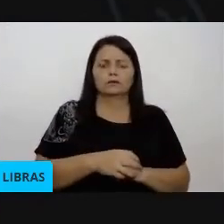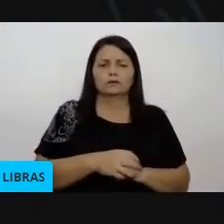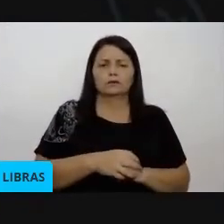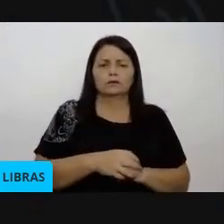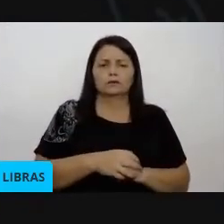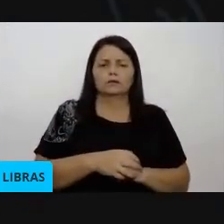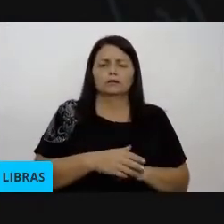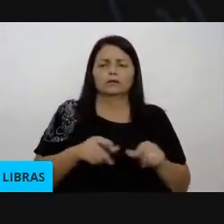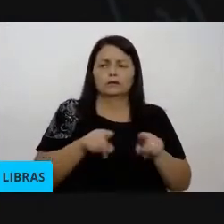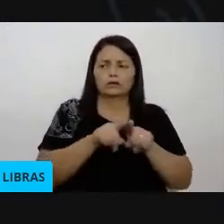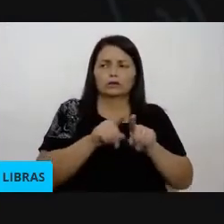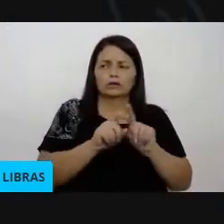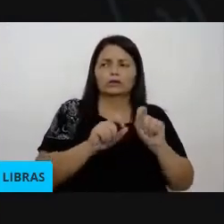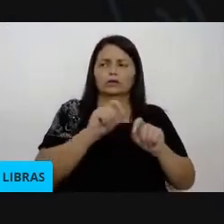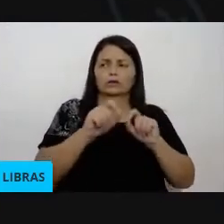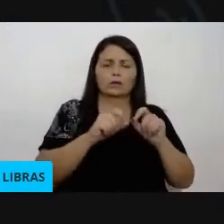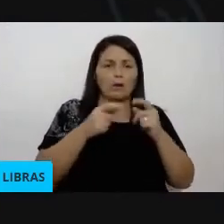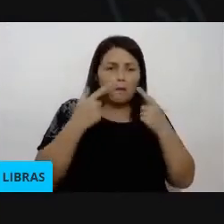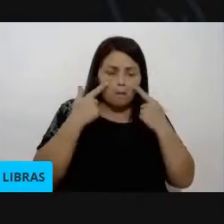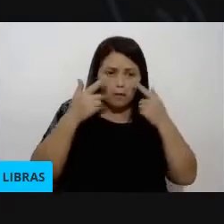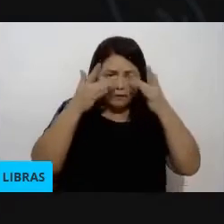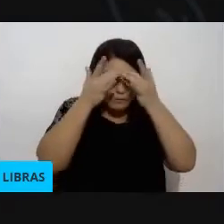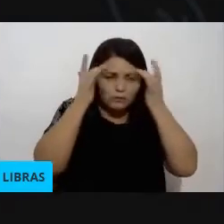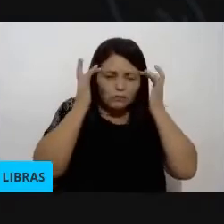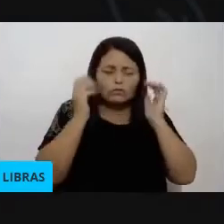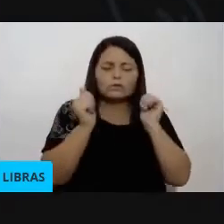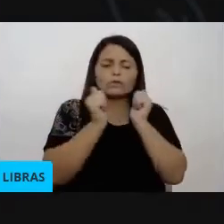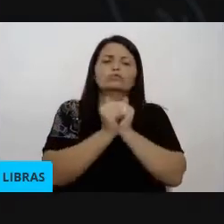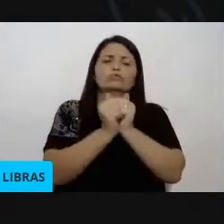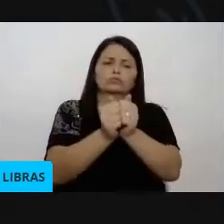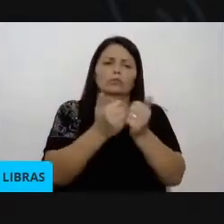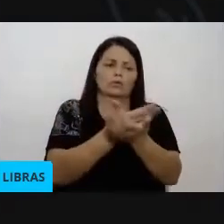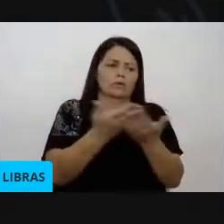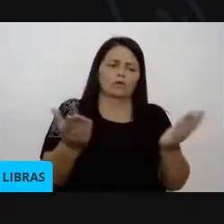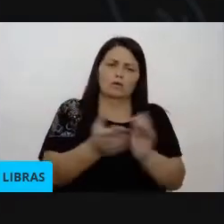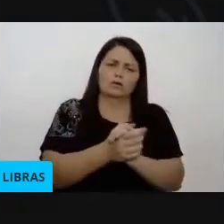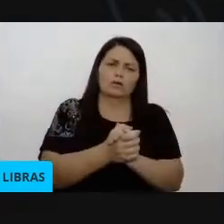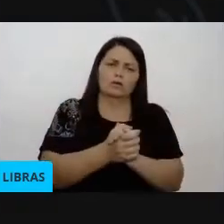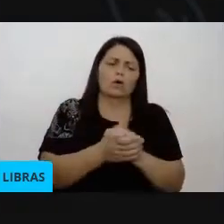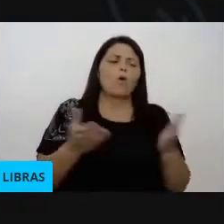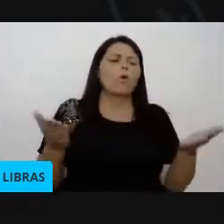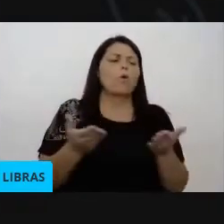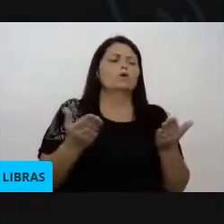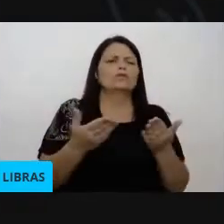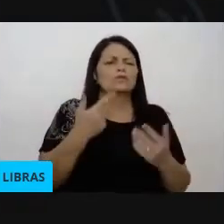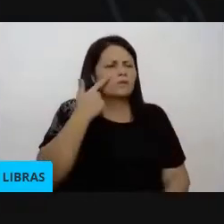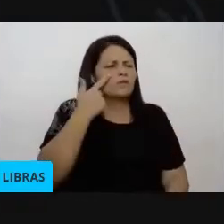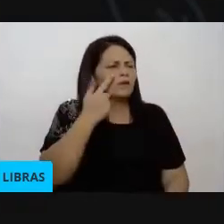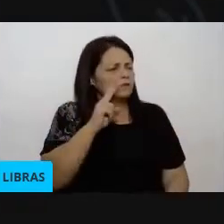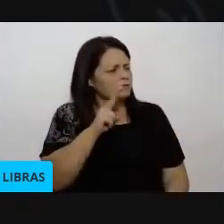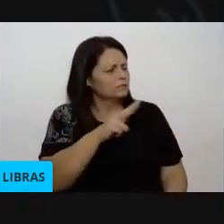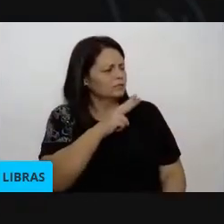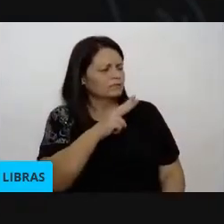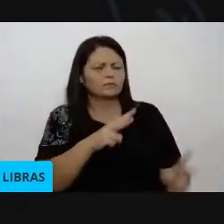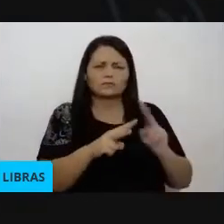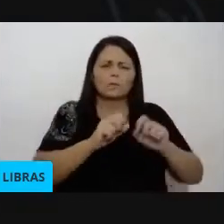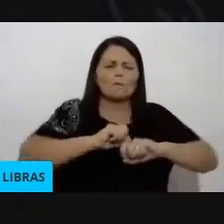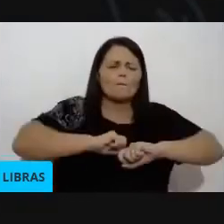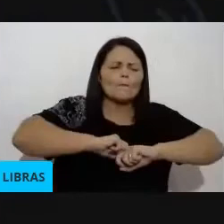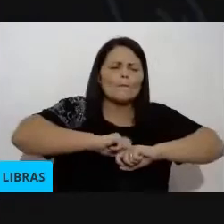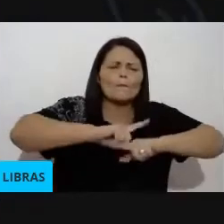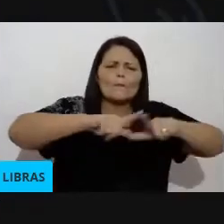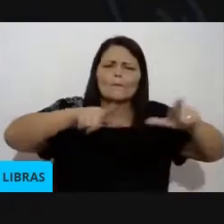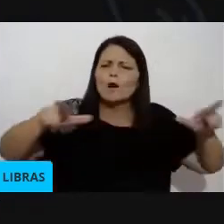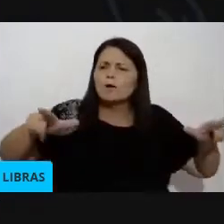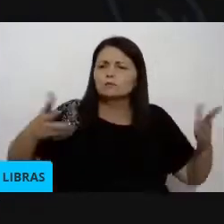A gente olhar para as pessoas que estão do nosso lado. A gente não vê hoje quase mais ninguém, né? Que não